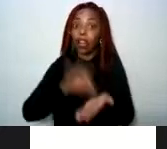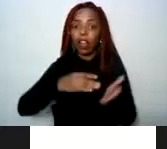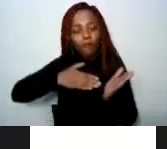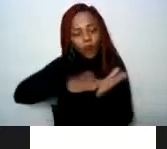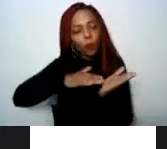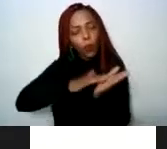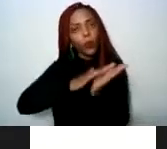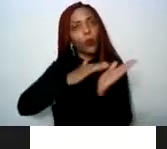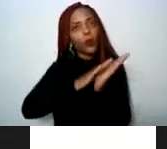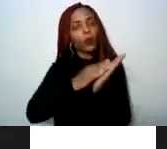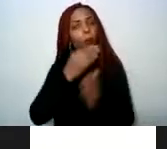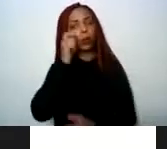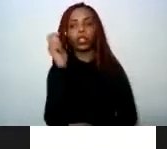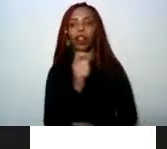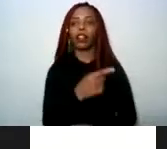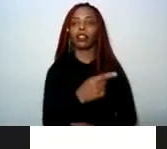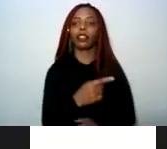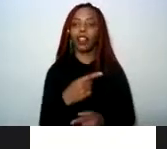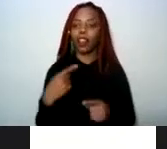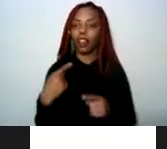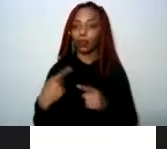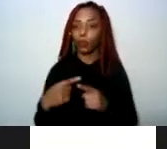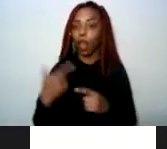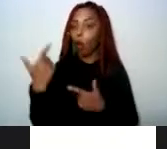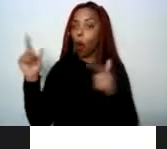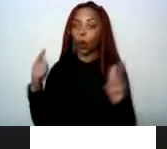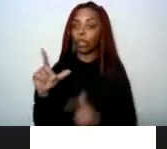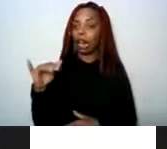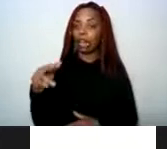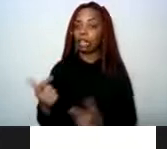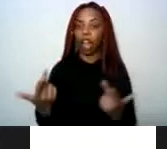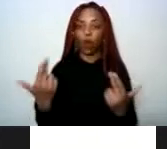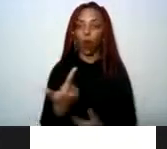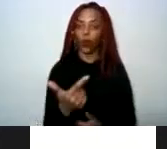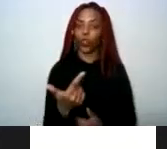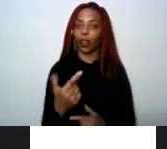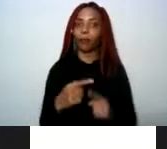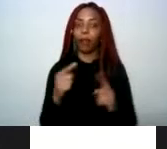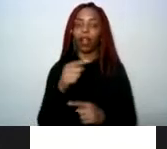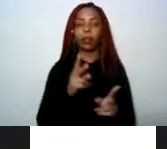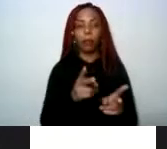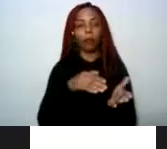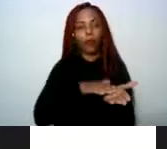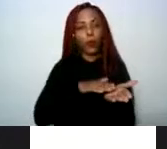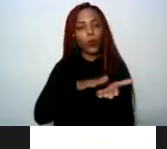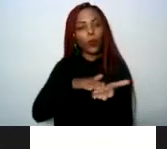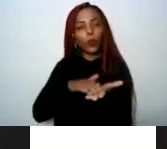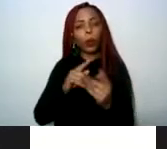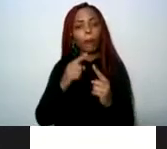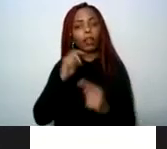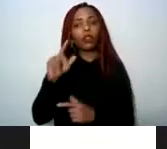bem interessante que a gente ainda não encontrou em outras obras de Lina mas esse apicoamento a gente viu lá no granito